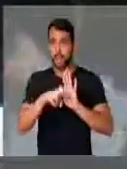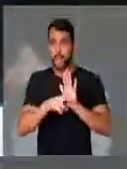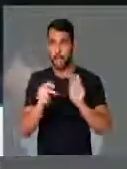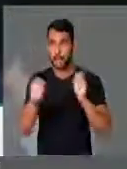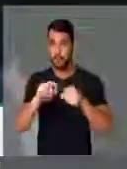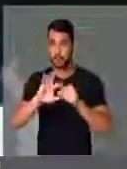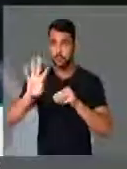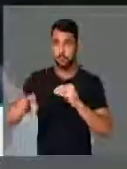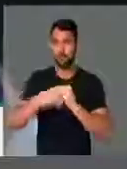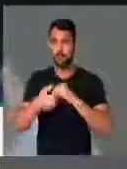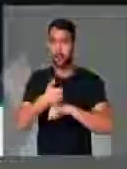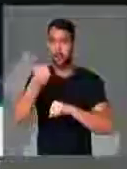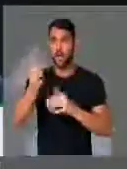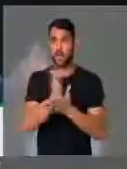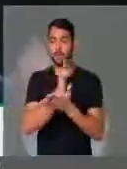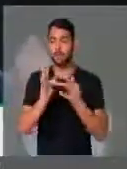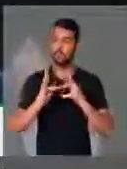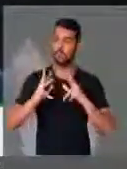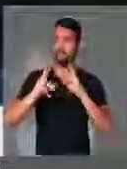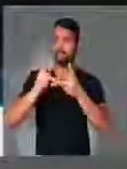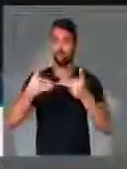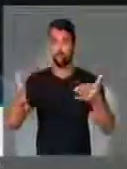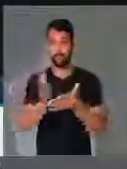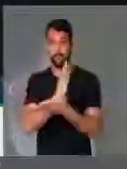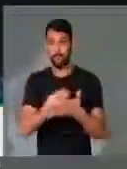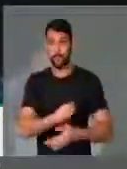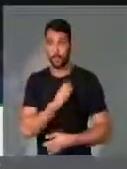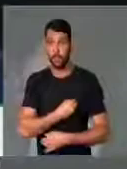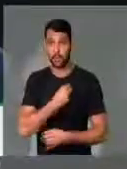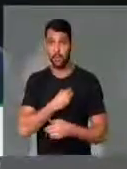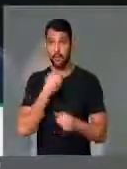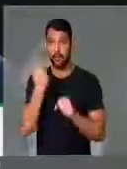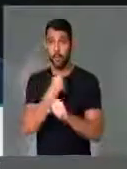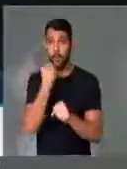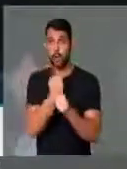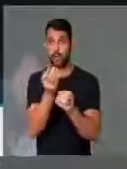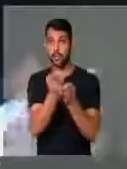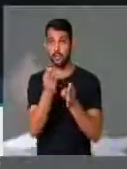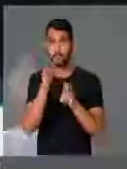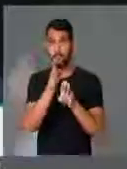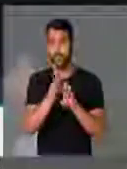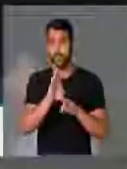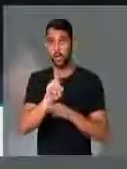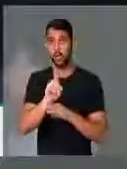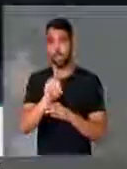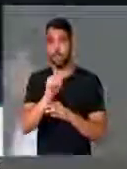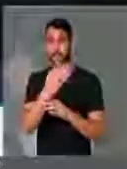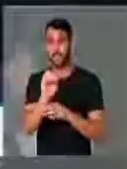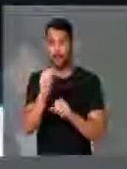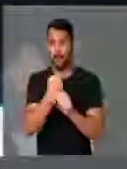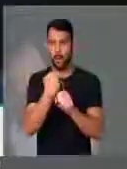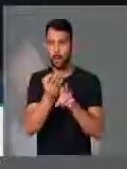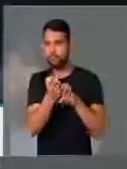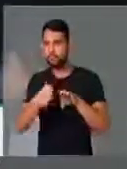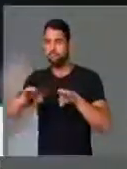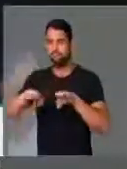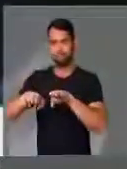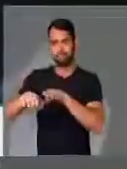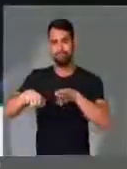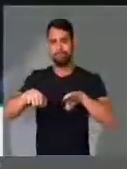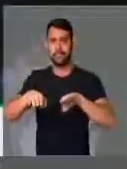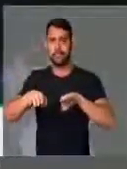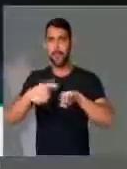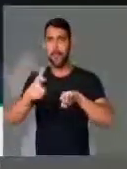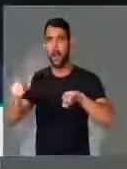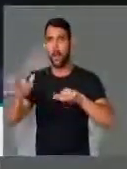fossem implementadas na sua totalidade, inclusive com duplicação da BR-324 e tantas outras.